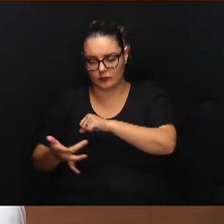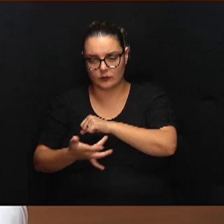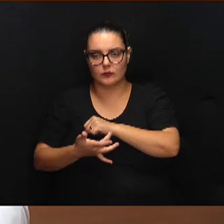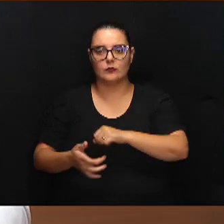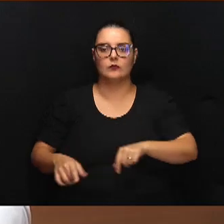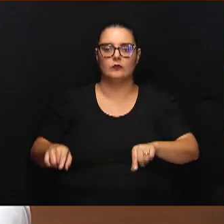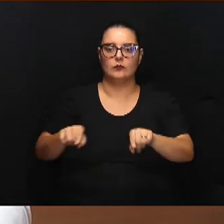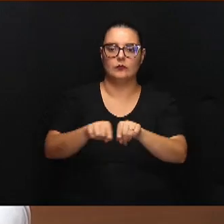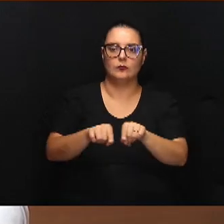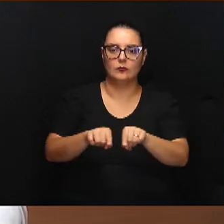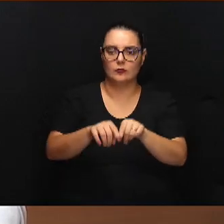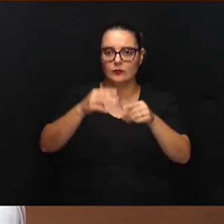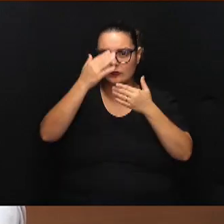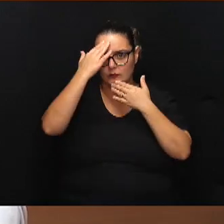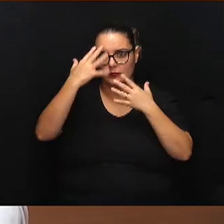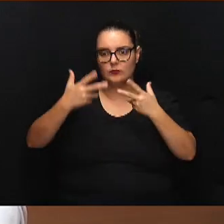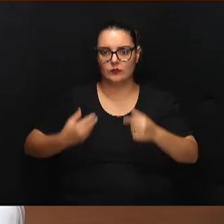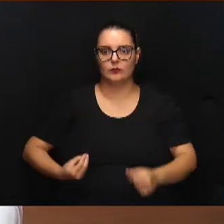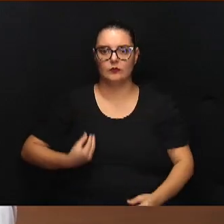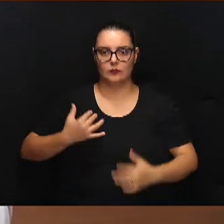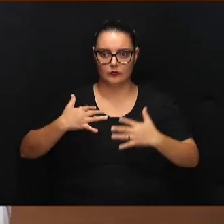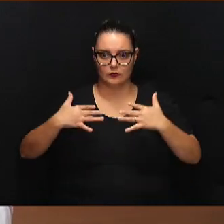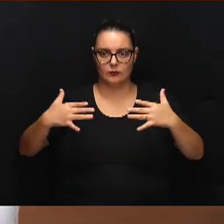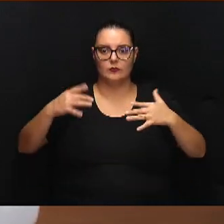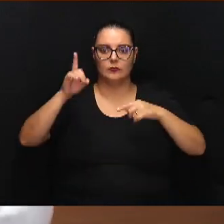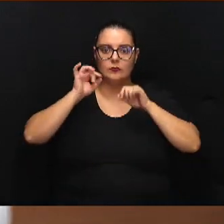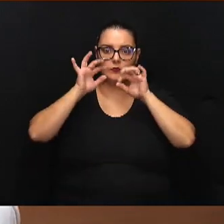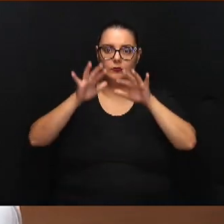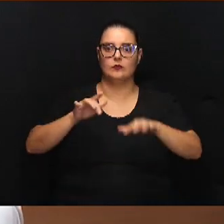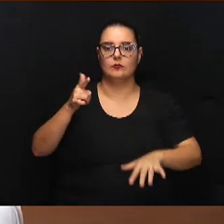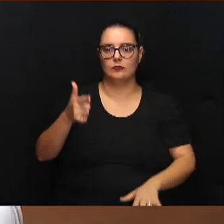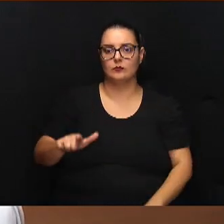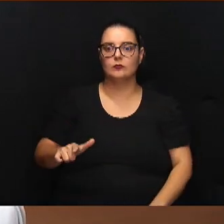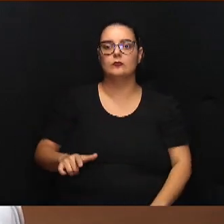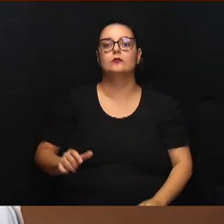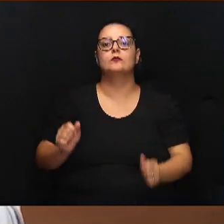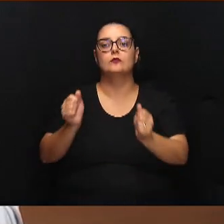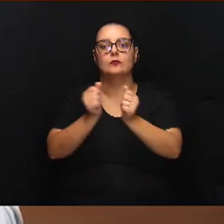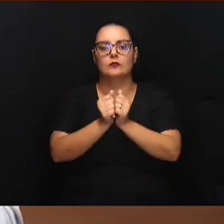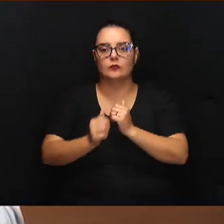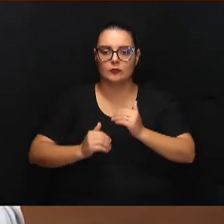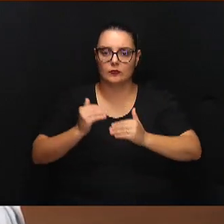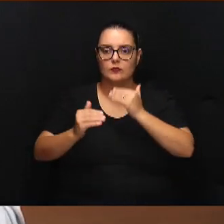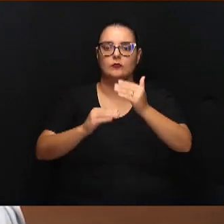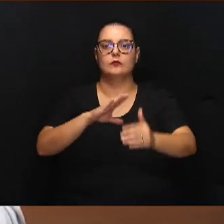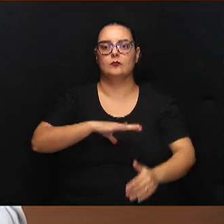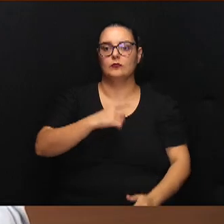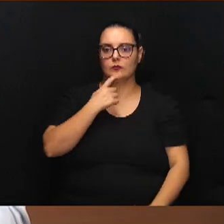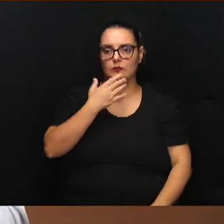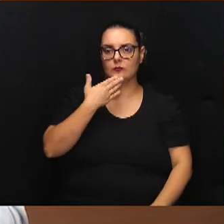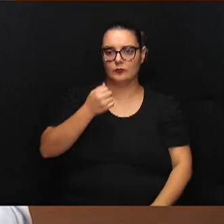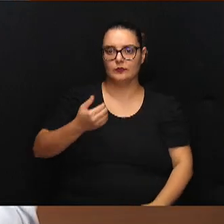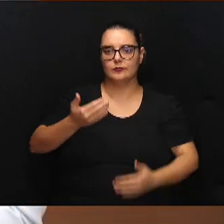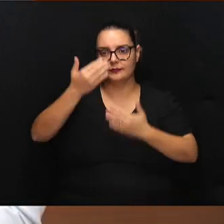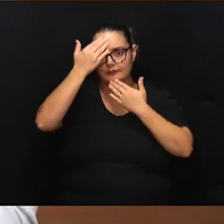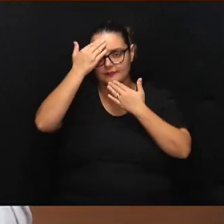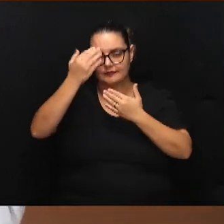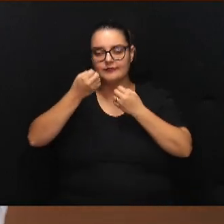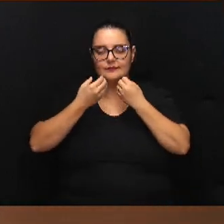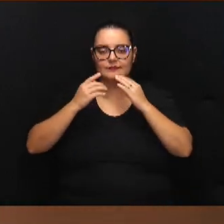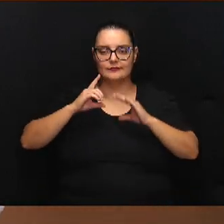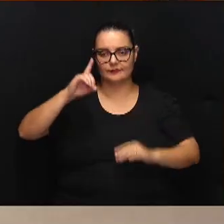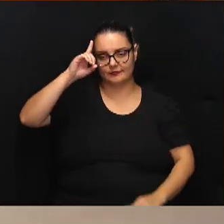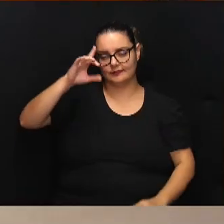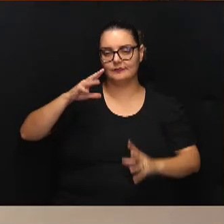TV Câmara. Muito obrigado a todos no plenário. Deus abençoe e vamos juntos, construindo uma Campinas cada dia melhor. Muito obrigado. Um bom dia a